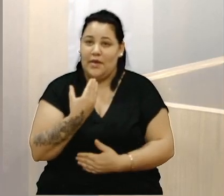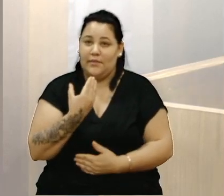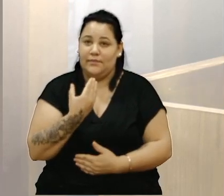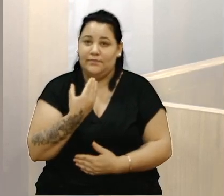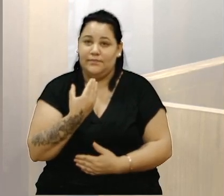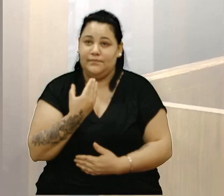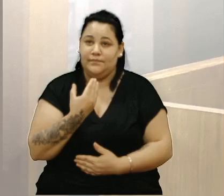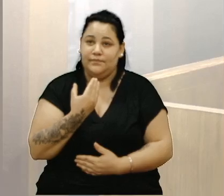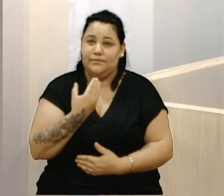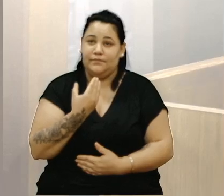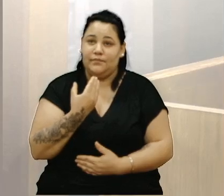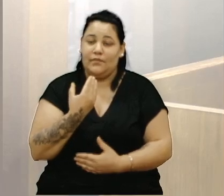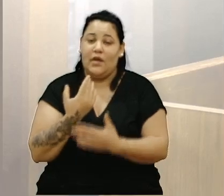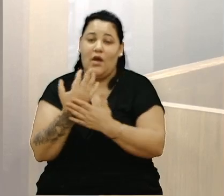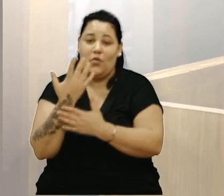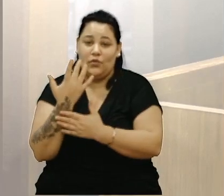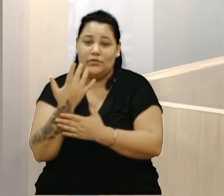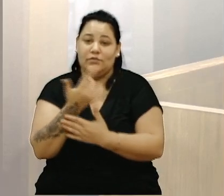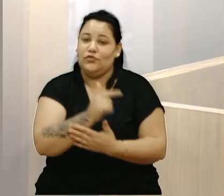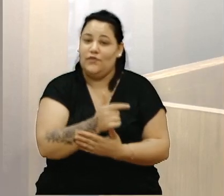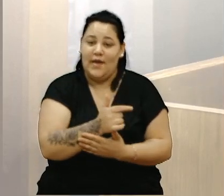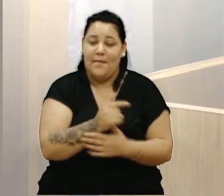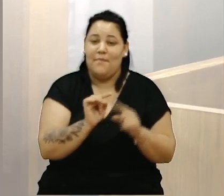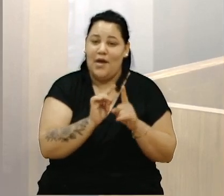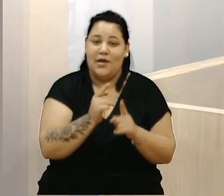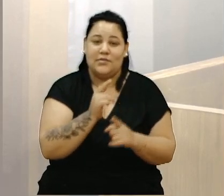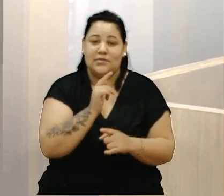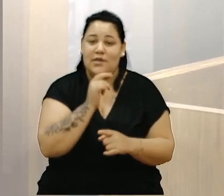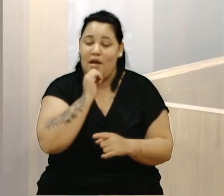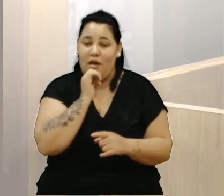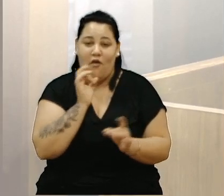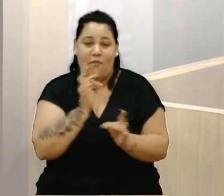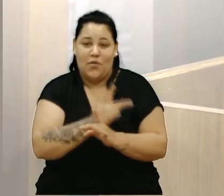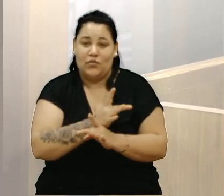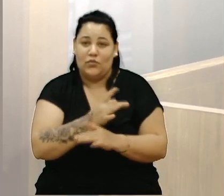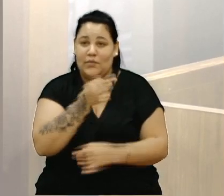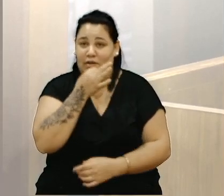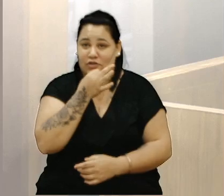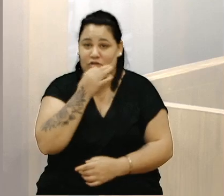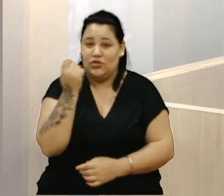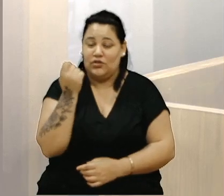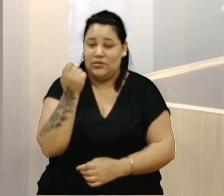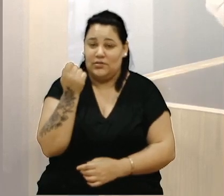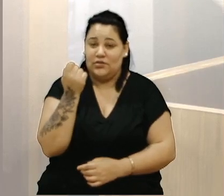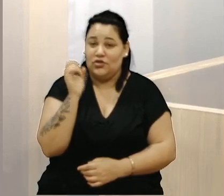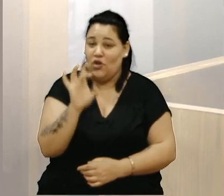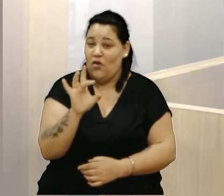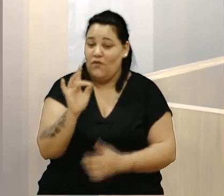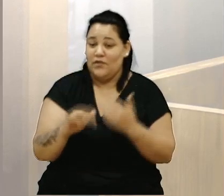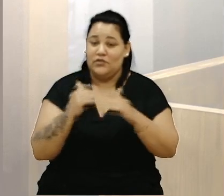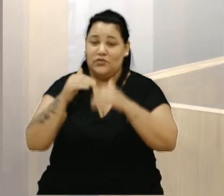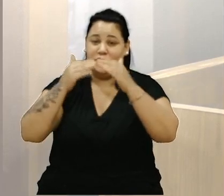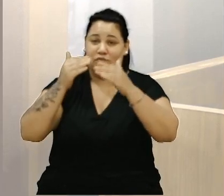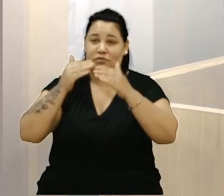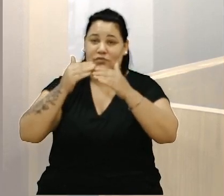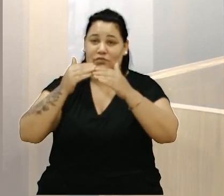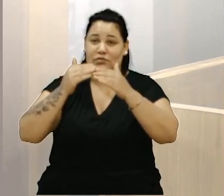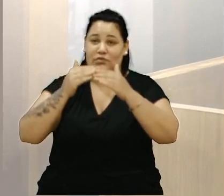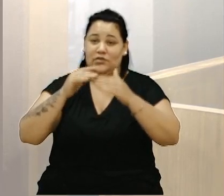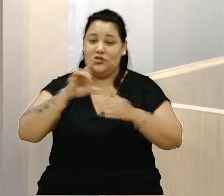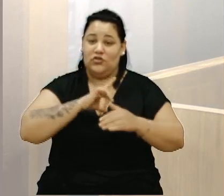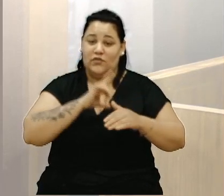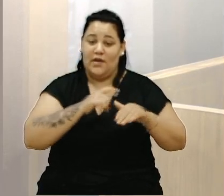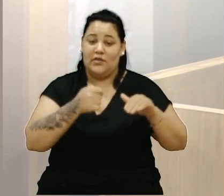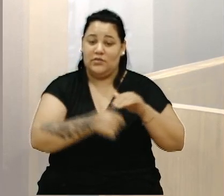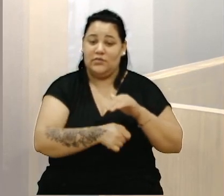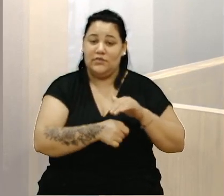com a URGS ou sem a URGS. Mas se nós estivermos preparados, uma Caxias do Sul só vai evoluir se atrair investimentos e